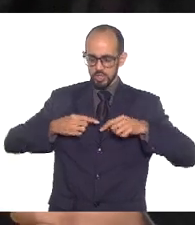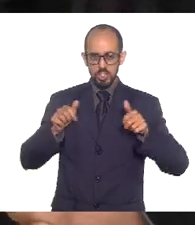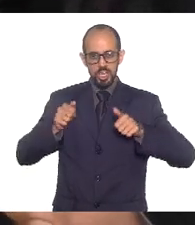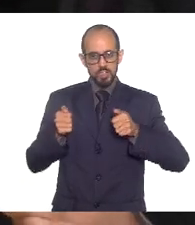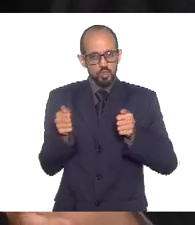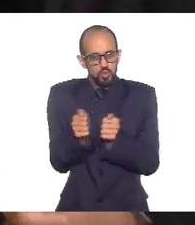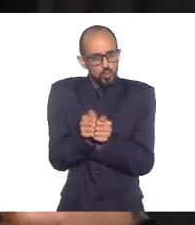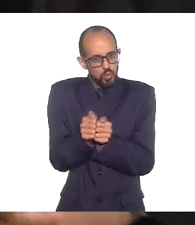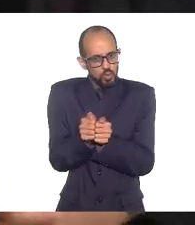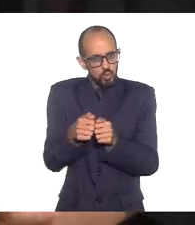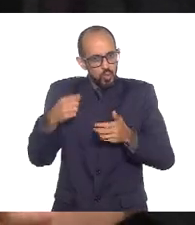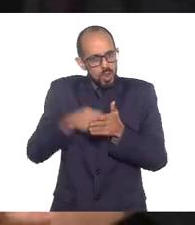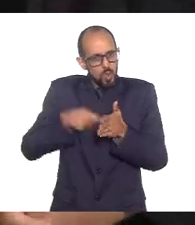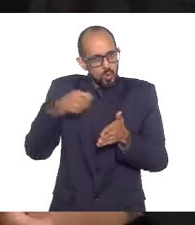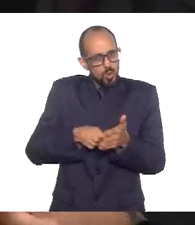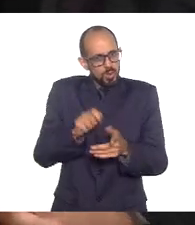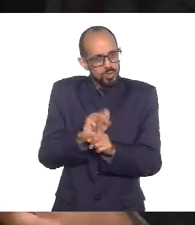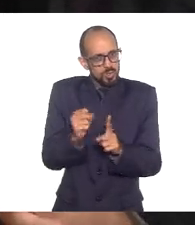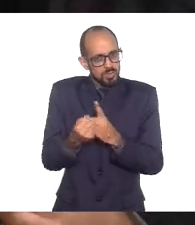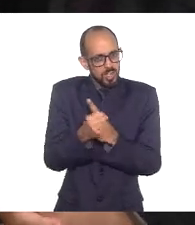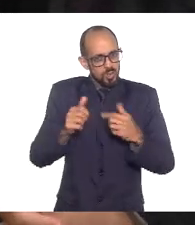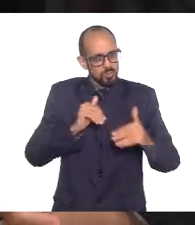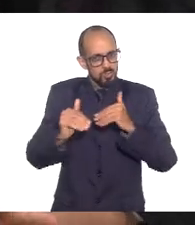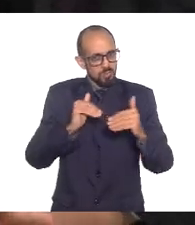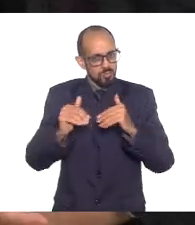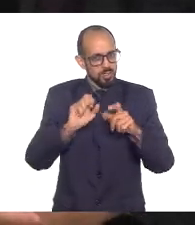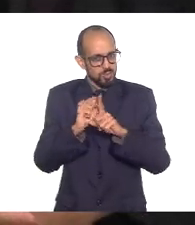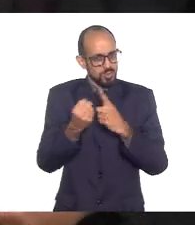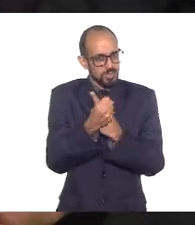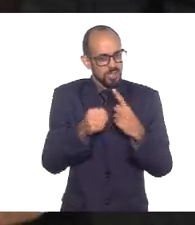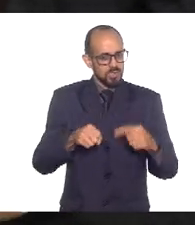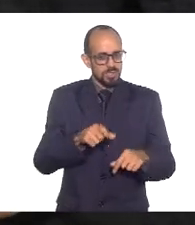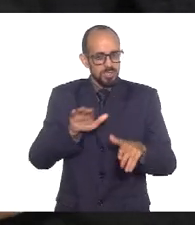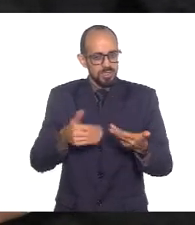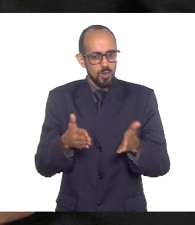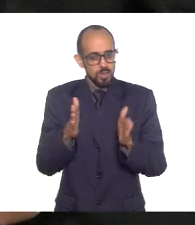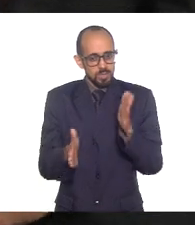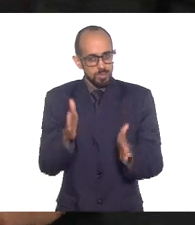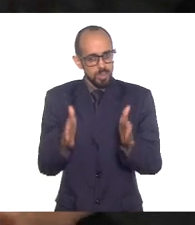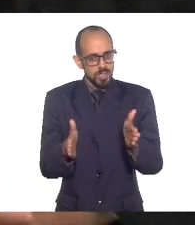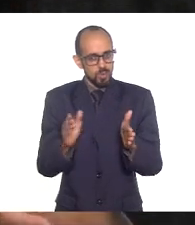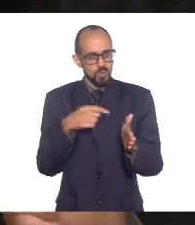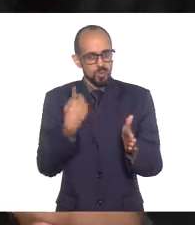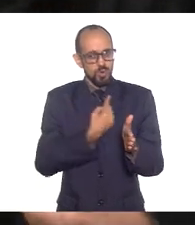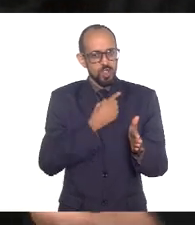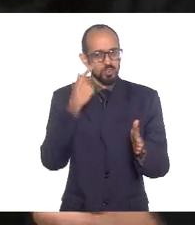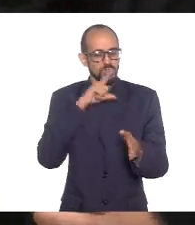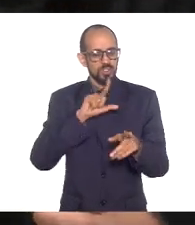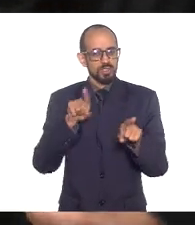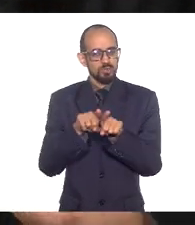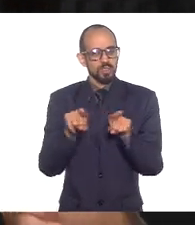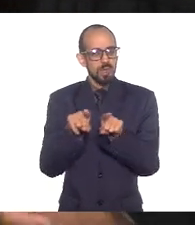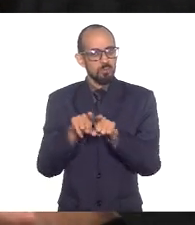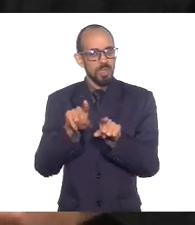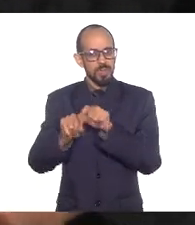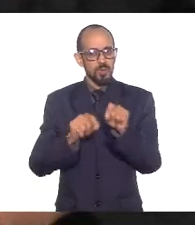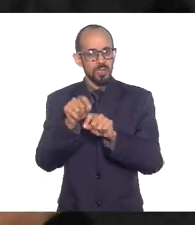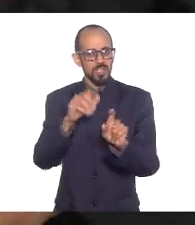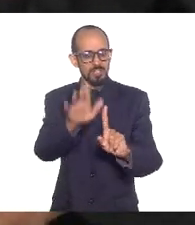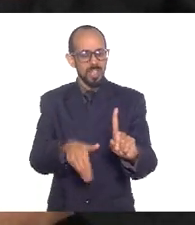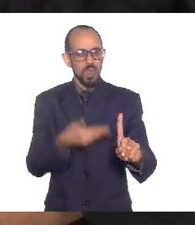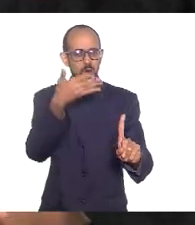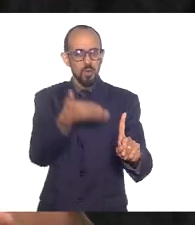e com os movimentos sociais tão nesse o presidente nesse período a gente conseguiu inclusive se